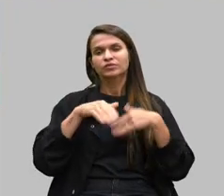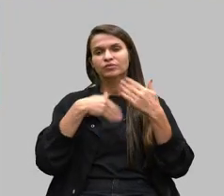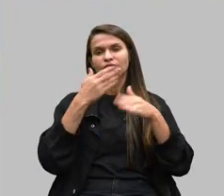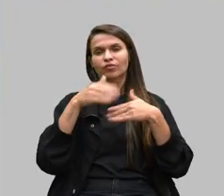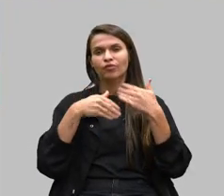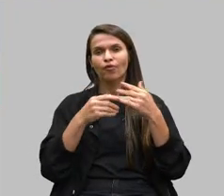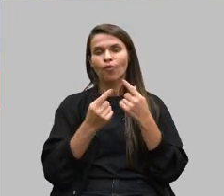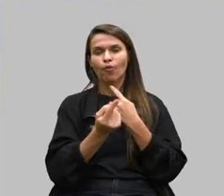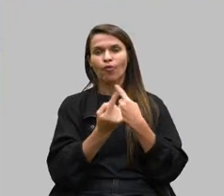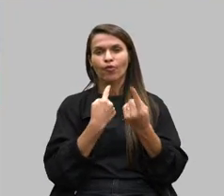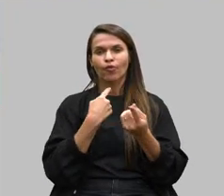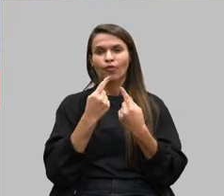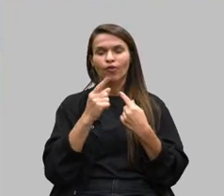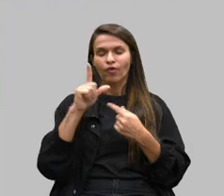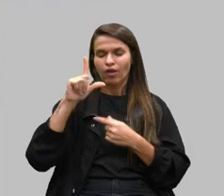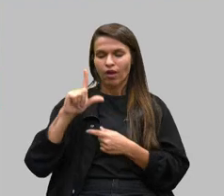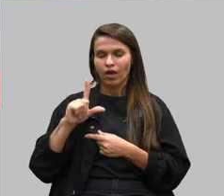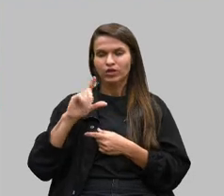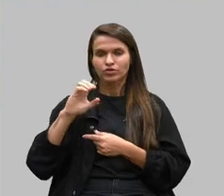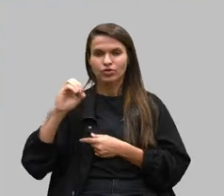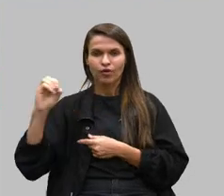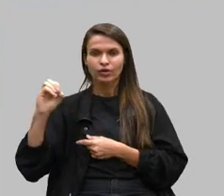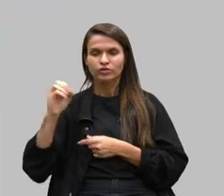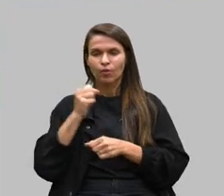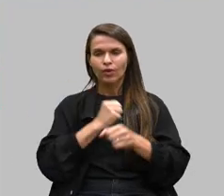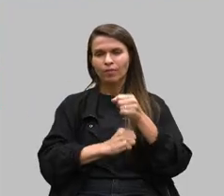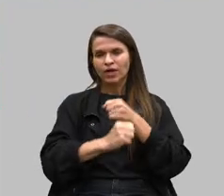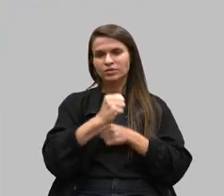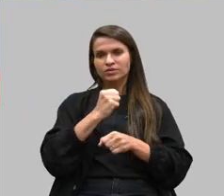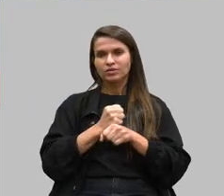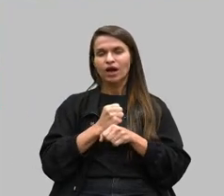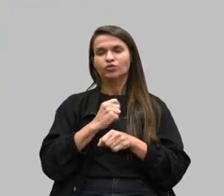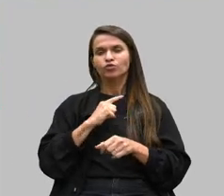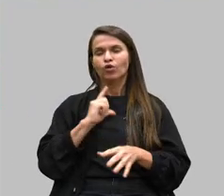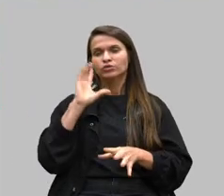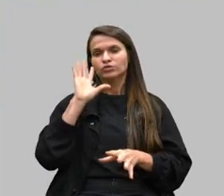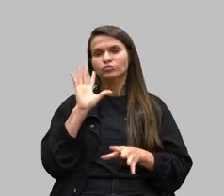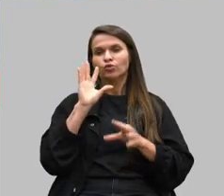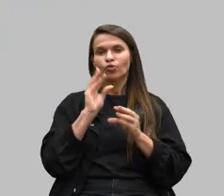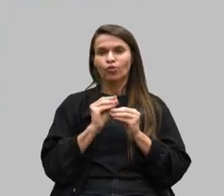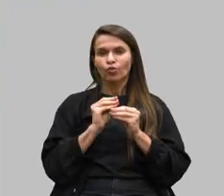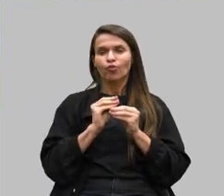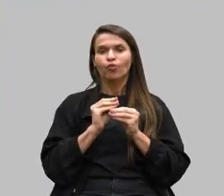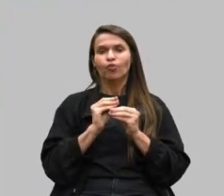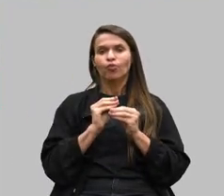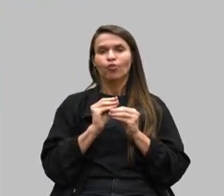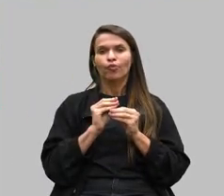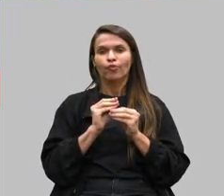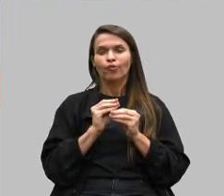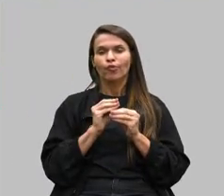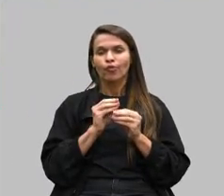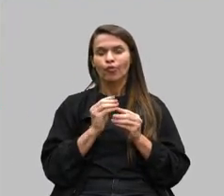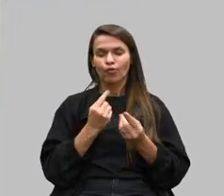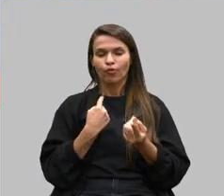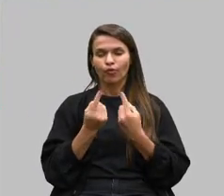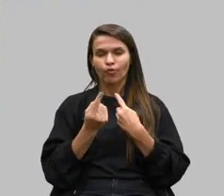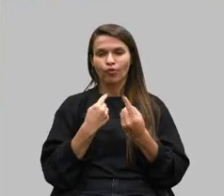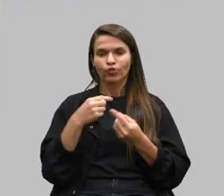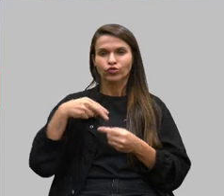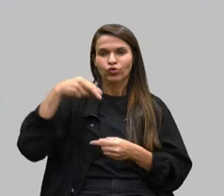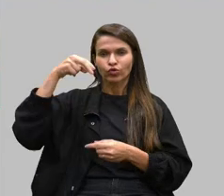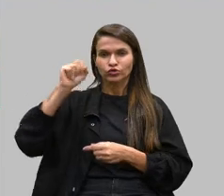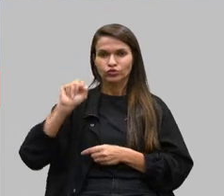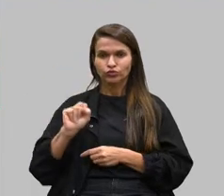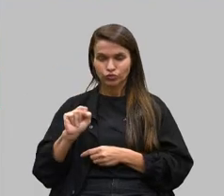Leste Oeste esse ano no ano passado perdão nós concluímos o corredor Norte e Sul mas ainda falta concluir a